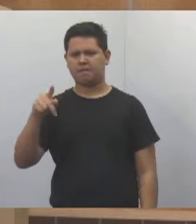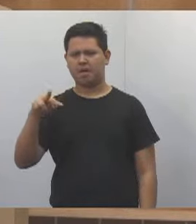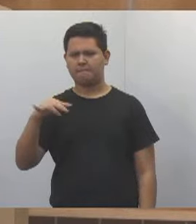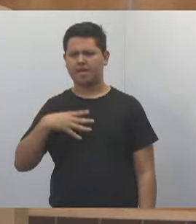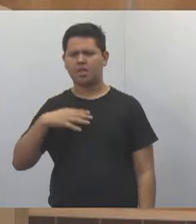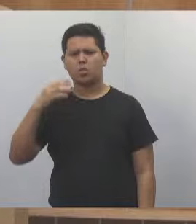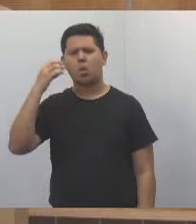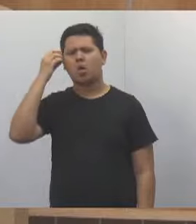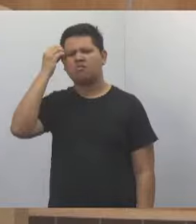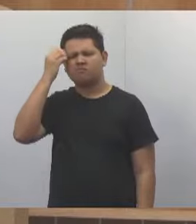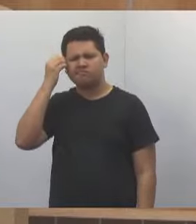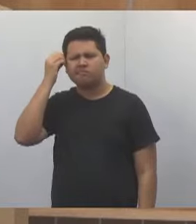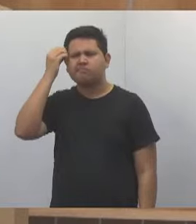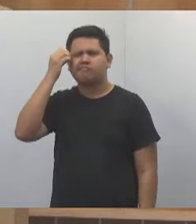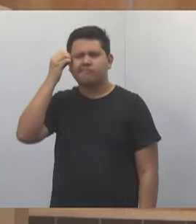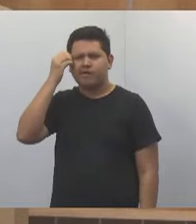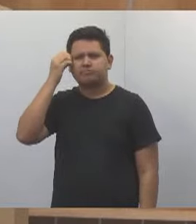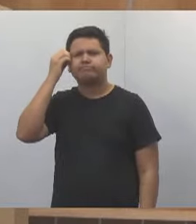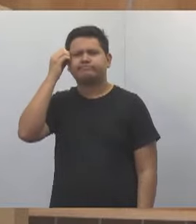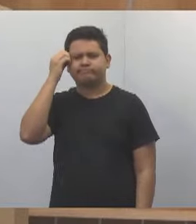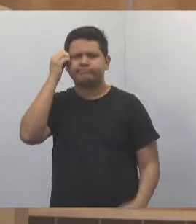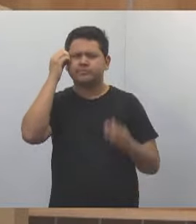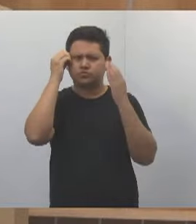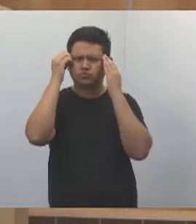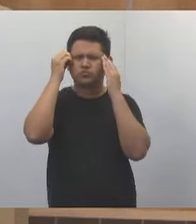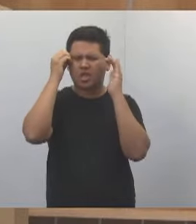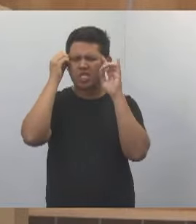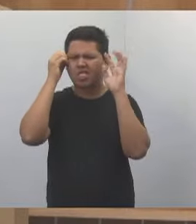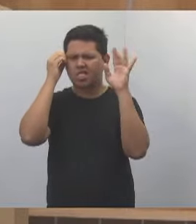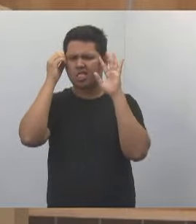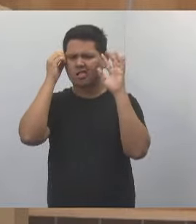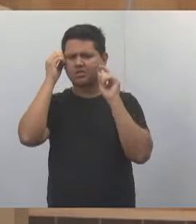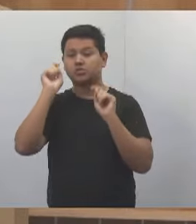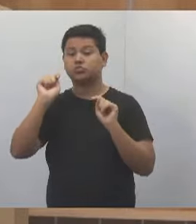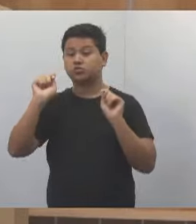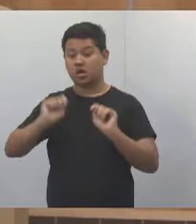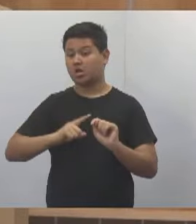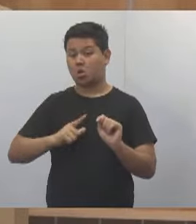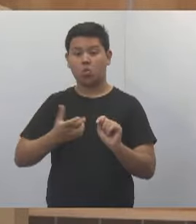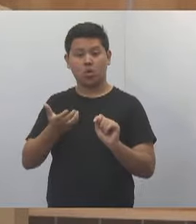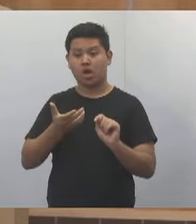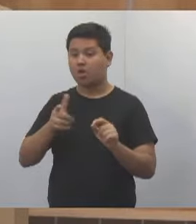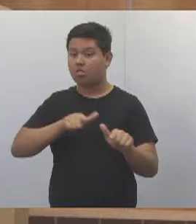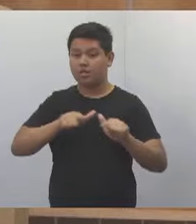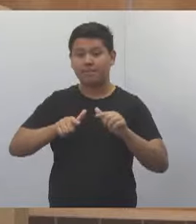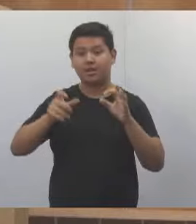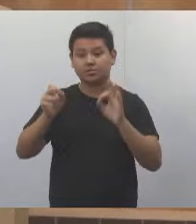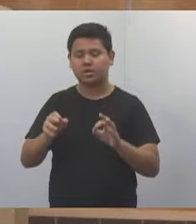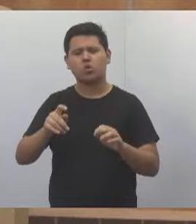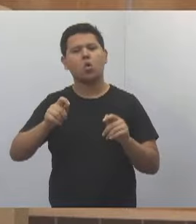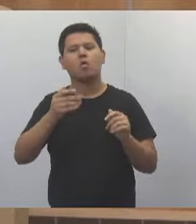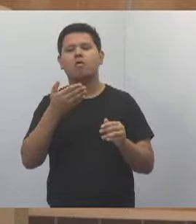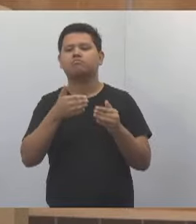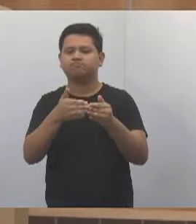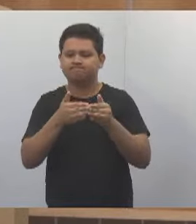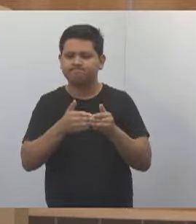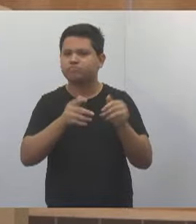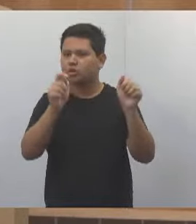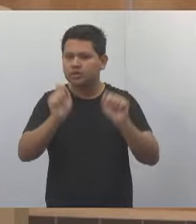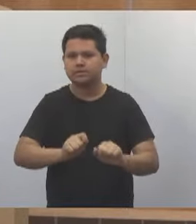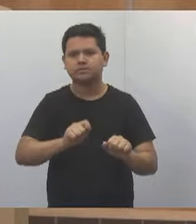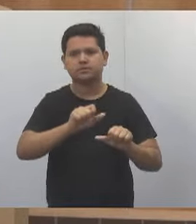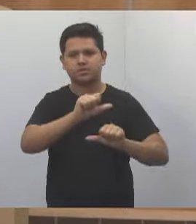na consciência e que você arrume, se você quer trabalhar, quer fazer da forma correta, poxa, arruma. Tem caminhos também